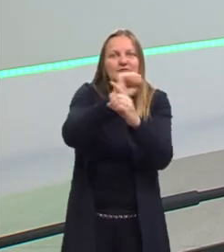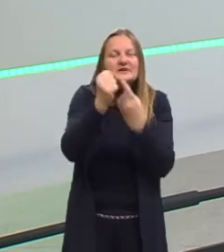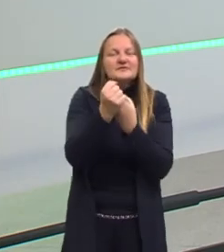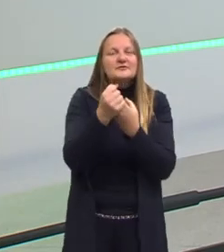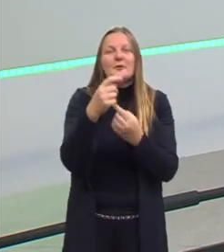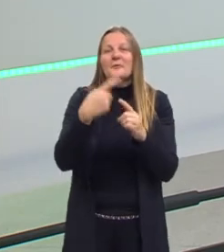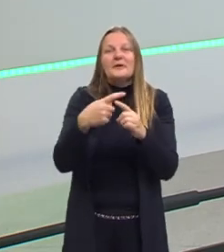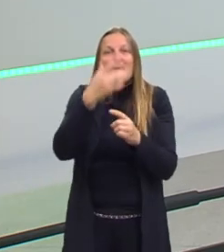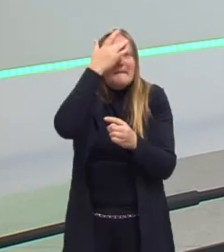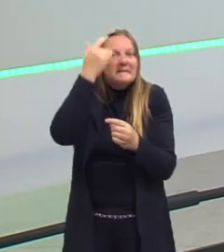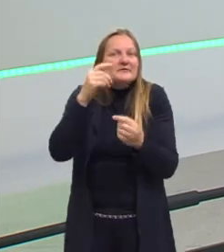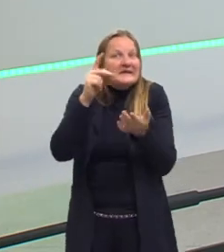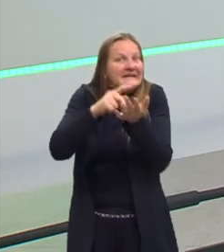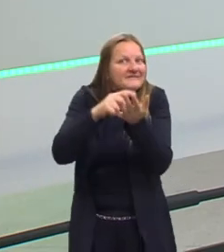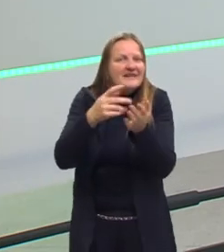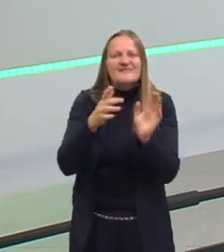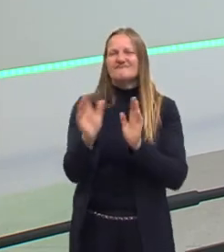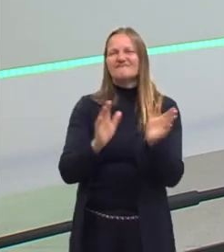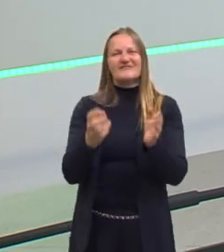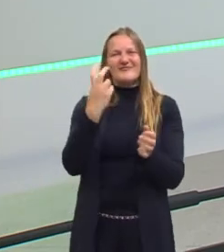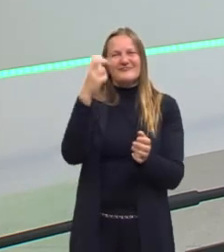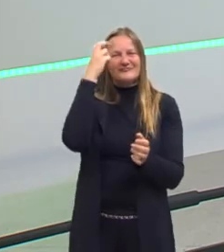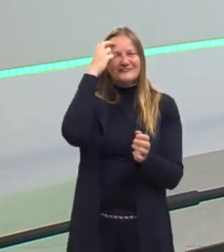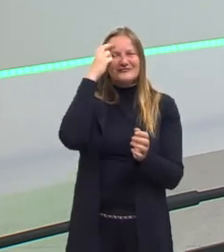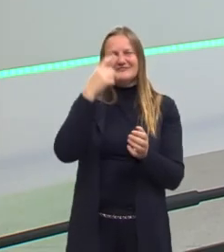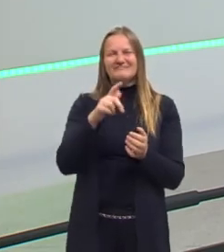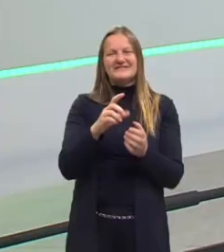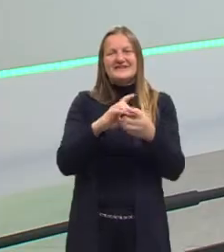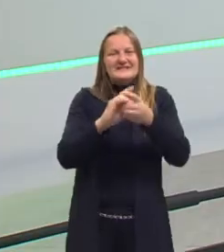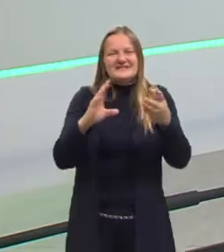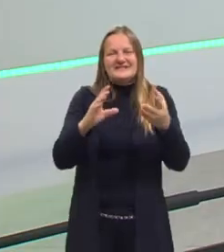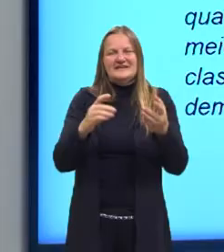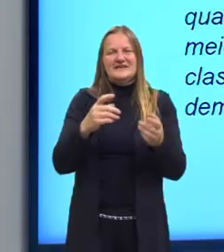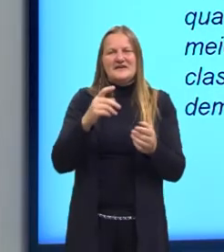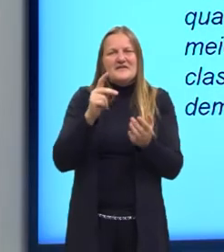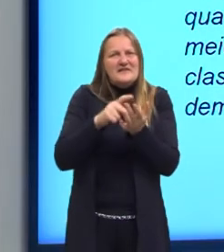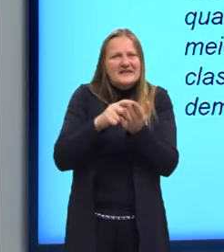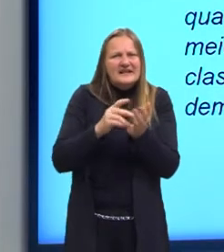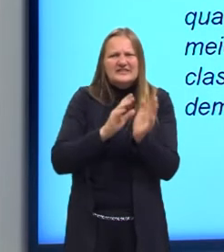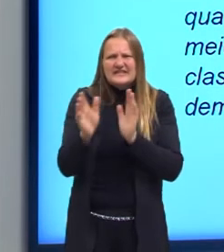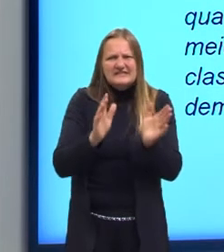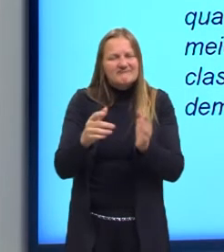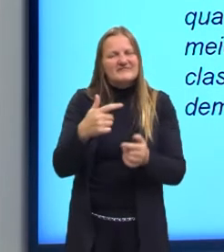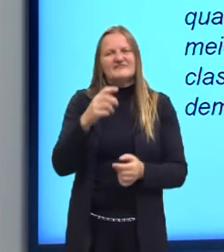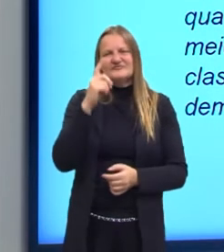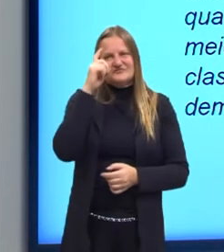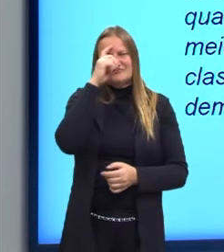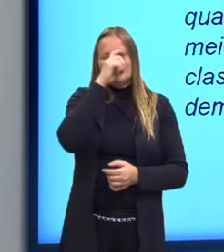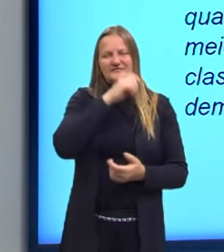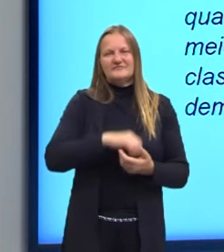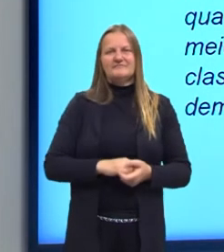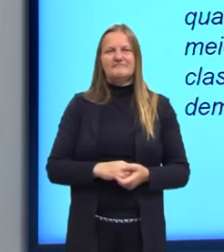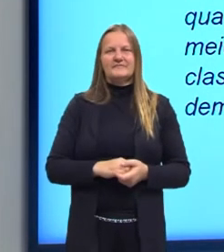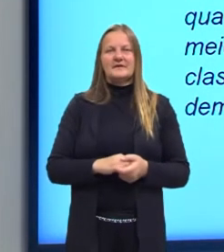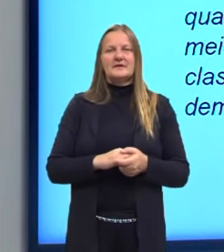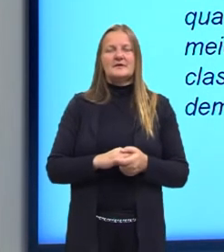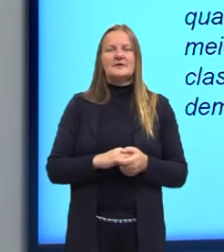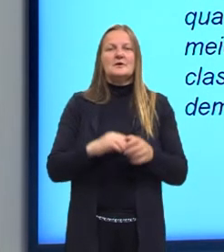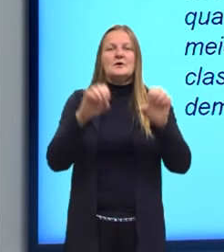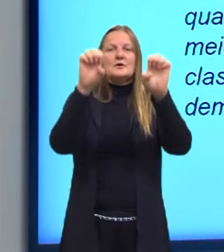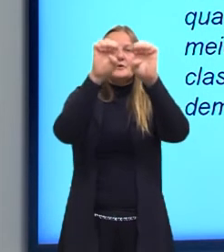falta de acesso à cultura democratização da Cultura né E para concluir o nosso